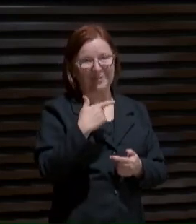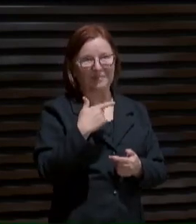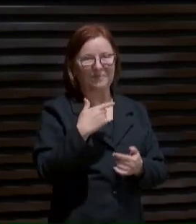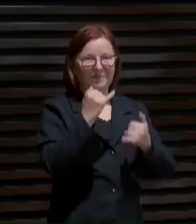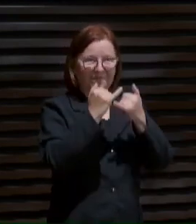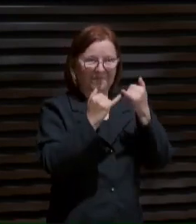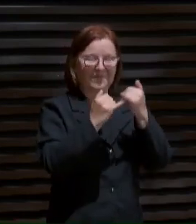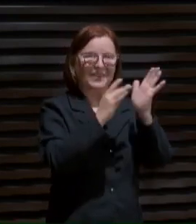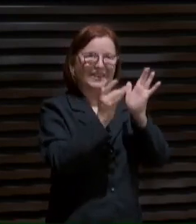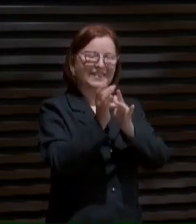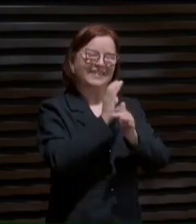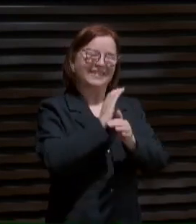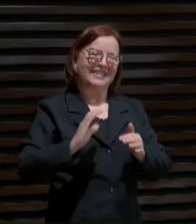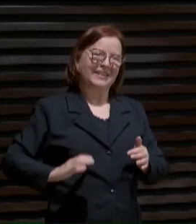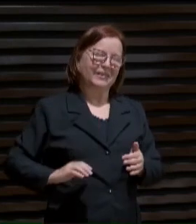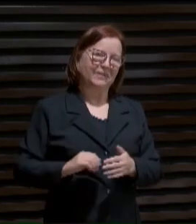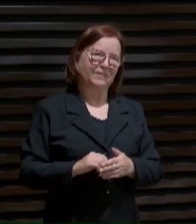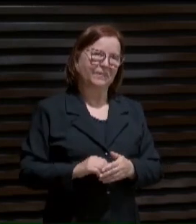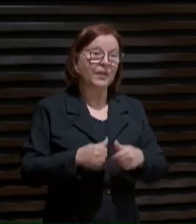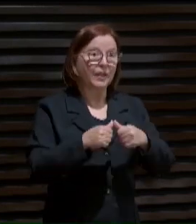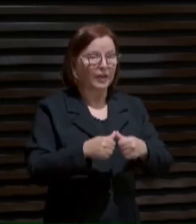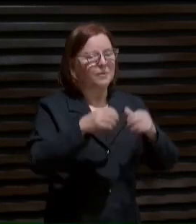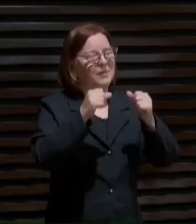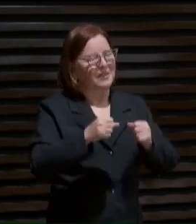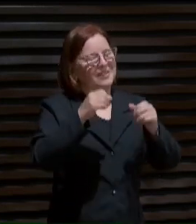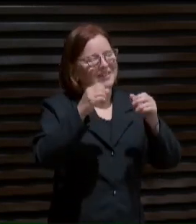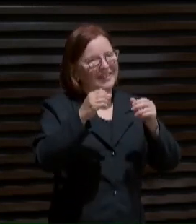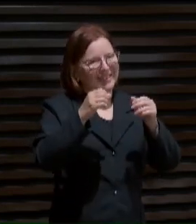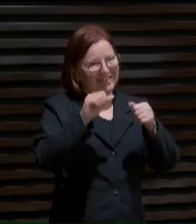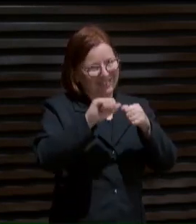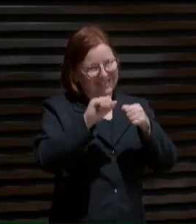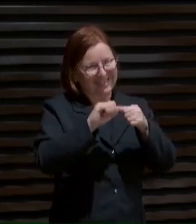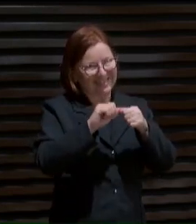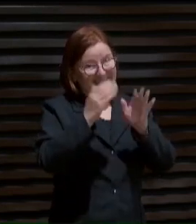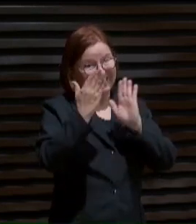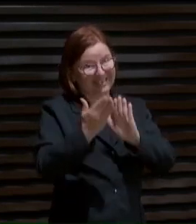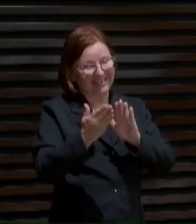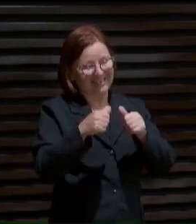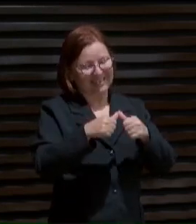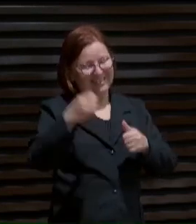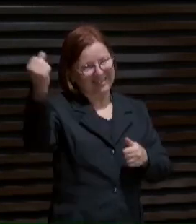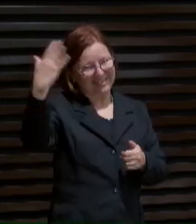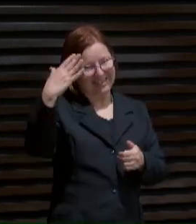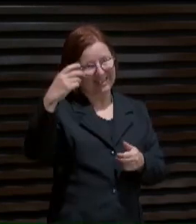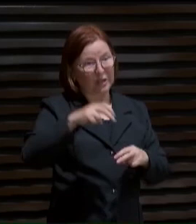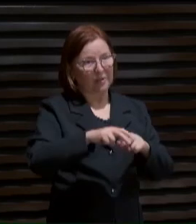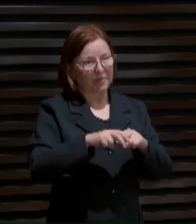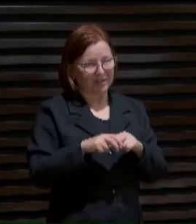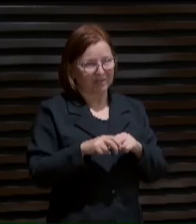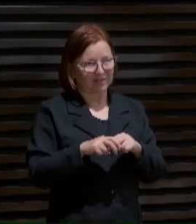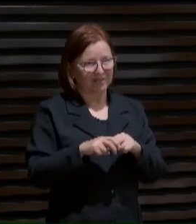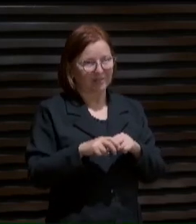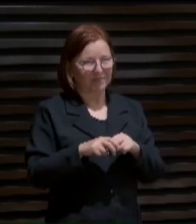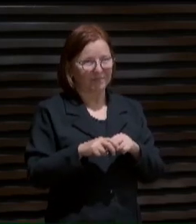é isso nós podemos fazer mediante esta graça por isso eu chamo os irmãos nesta manhã a